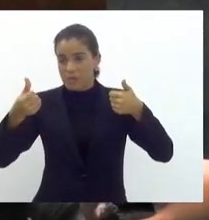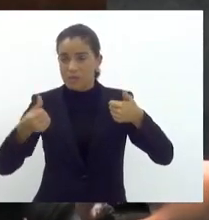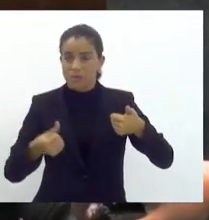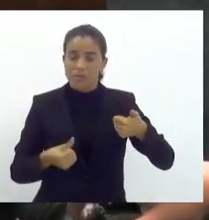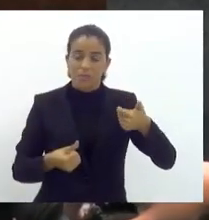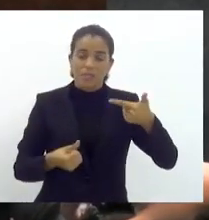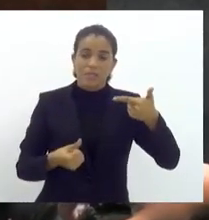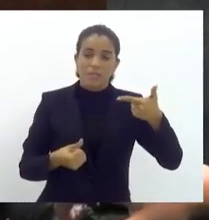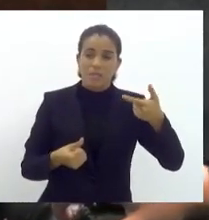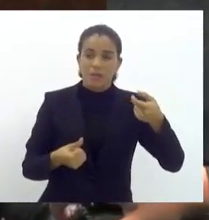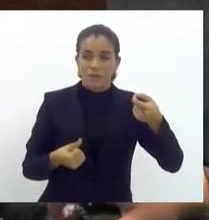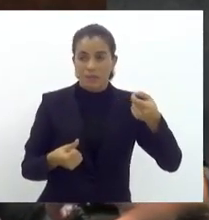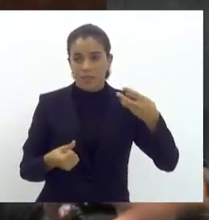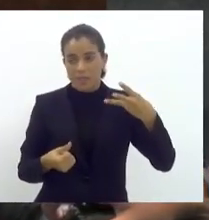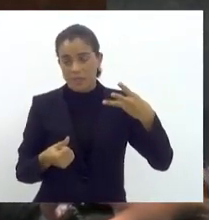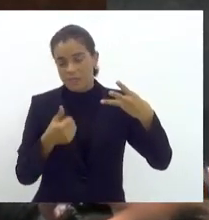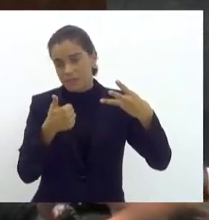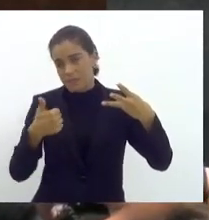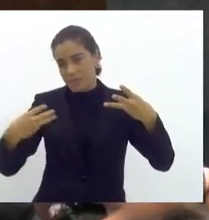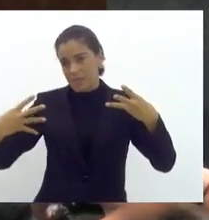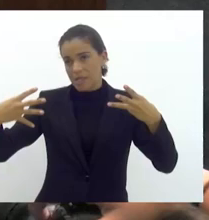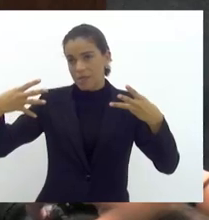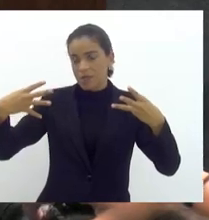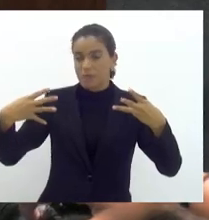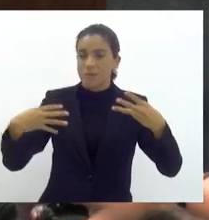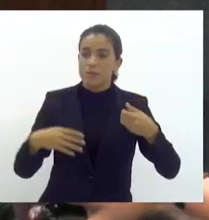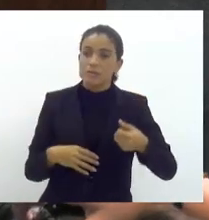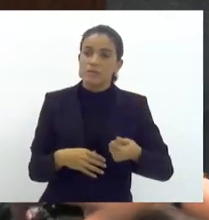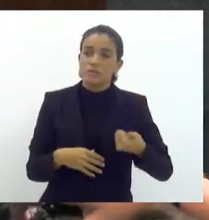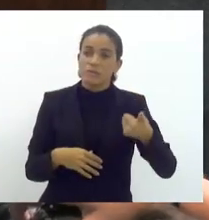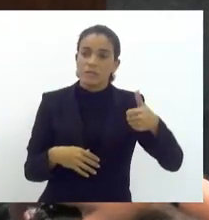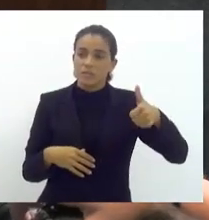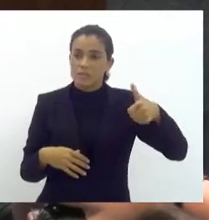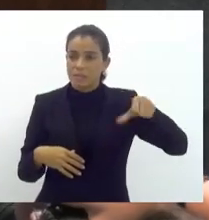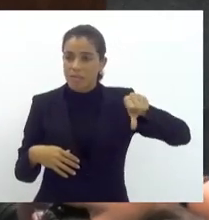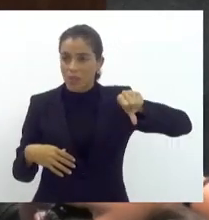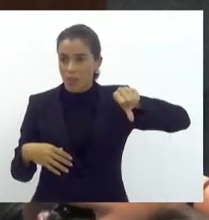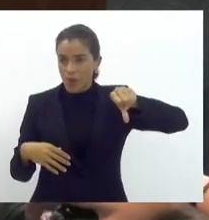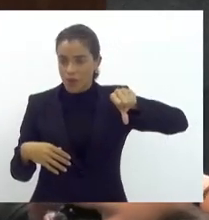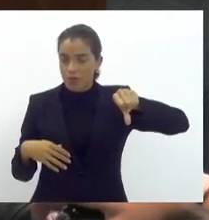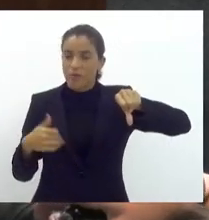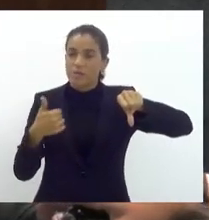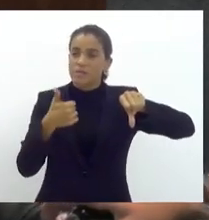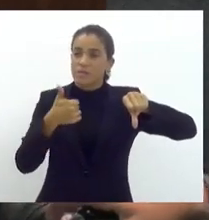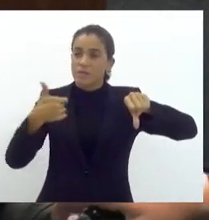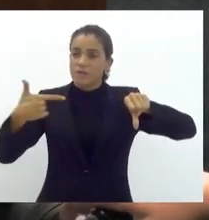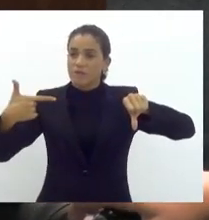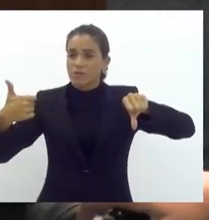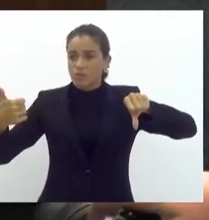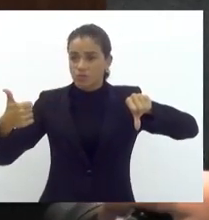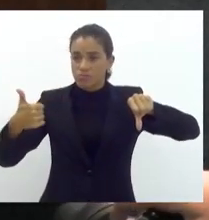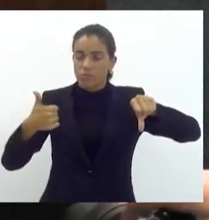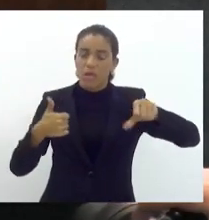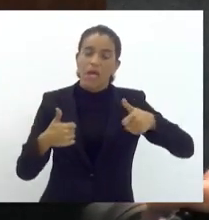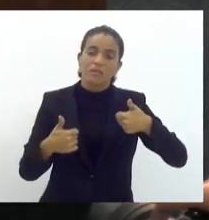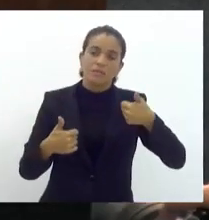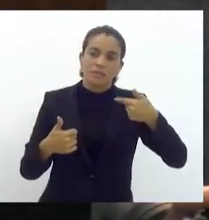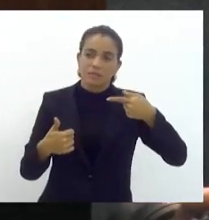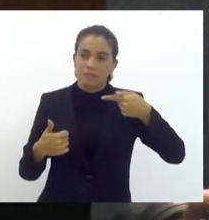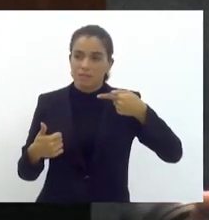A 114 favoráveis em média 121 a 133